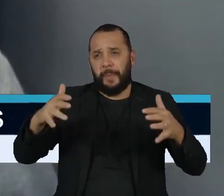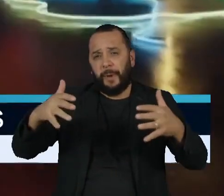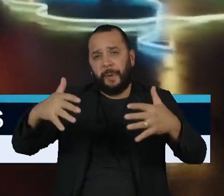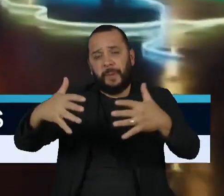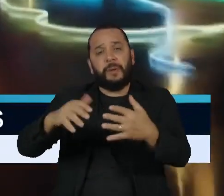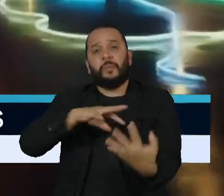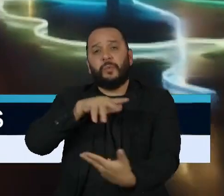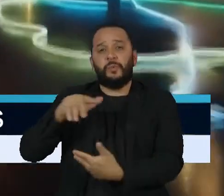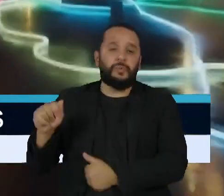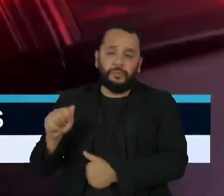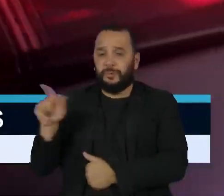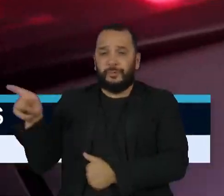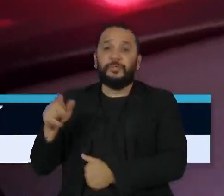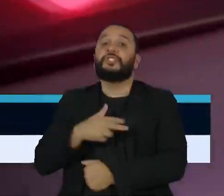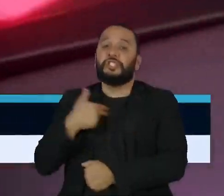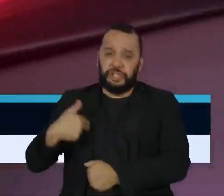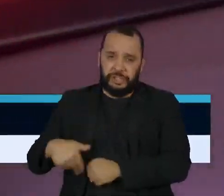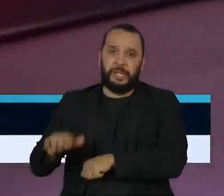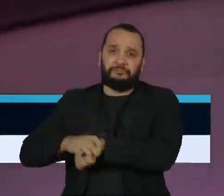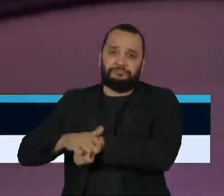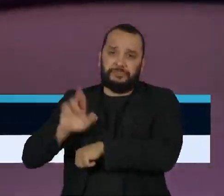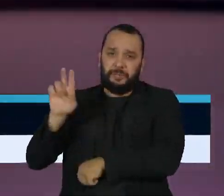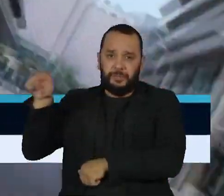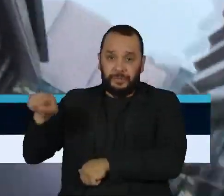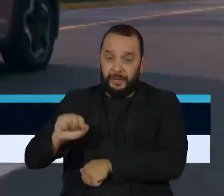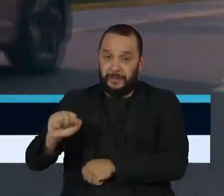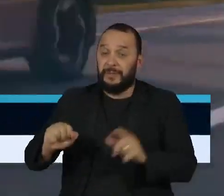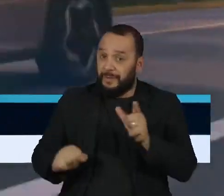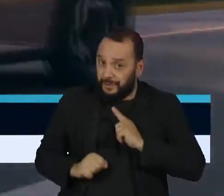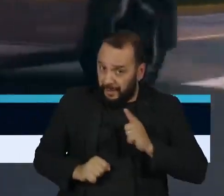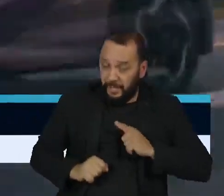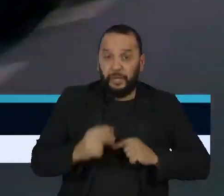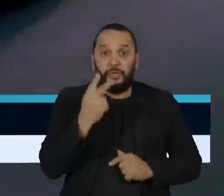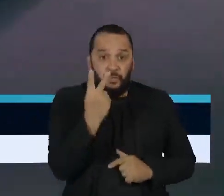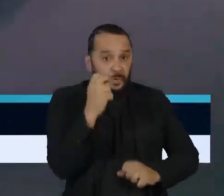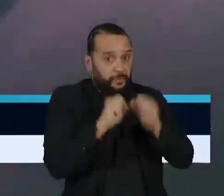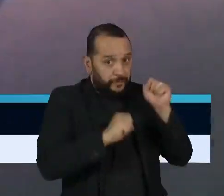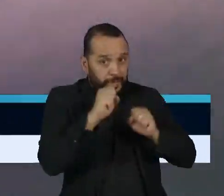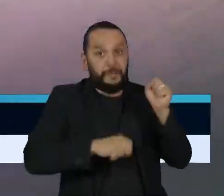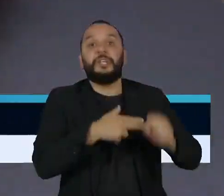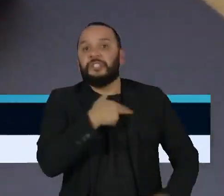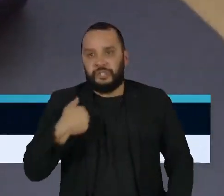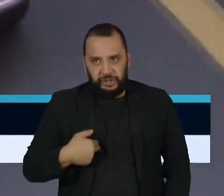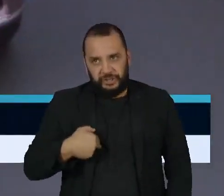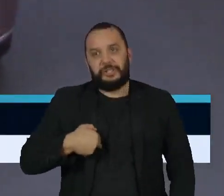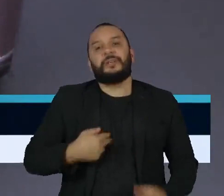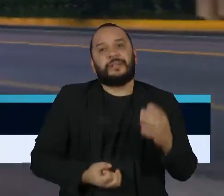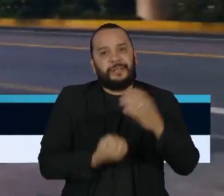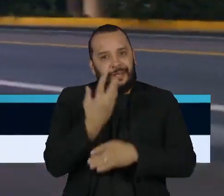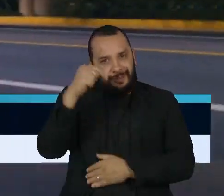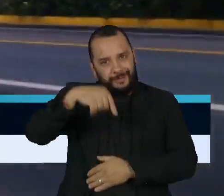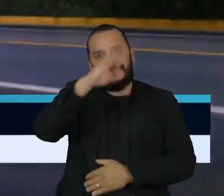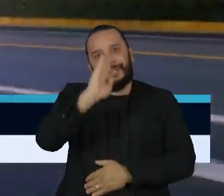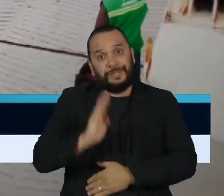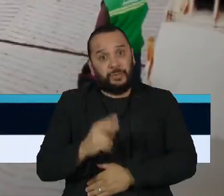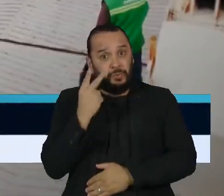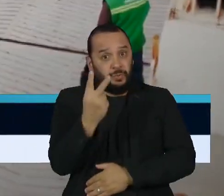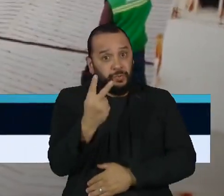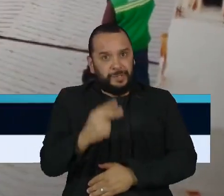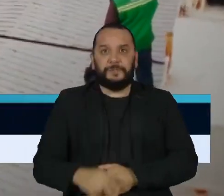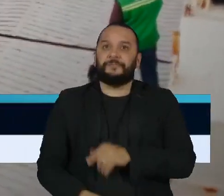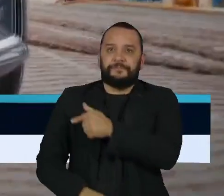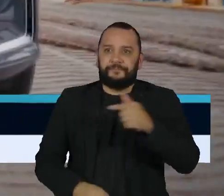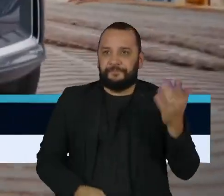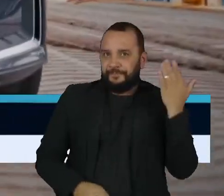chineses prova disso são as duas fábricas chinesas de veículos elétricos que em breve estarão operando no Brasil na semana